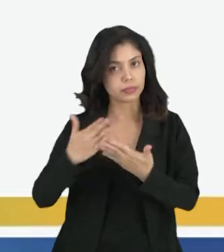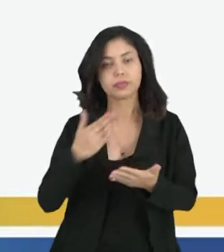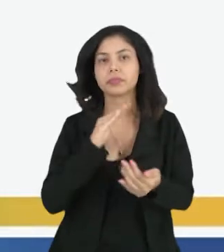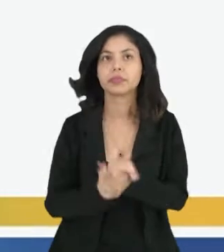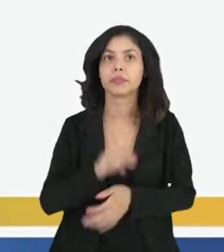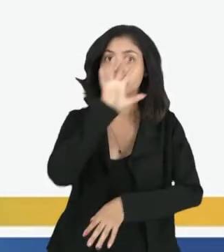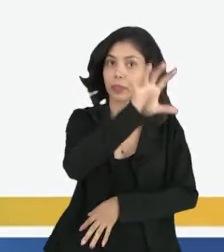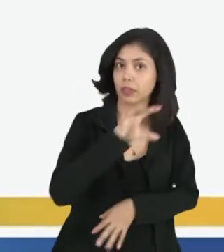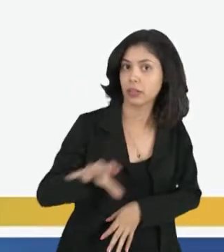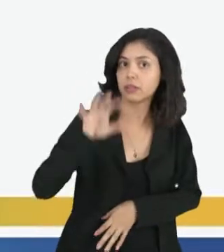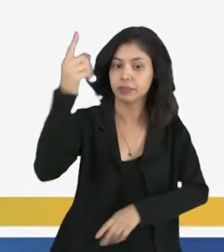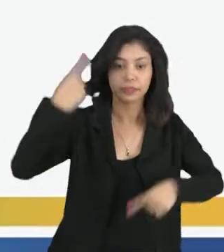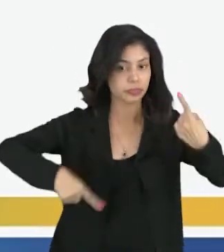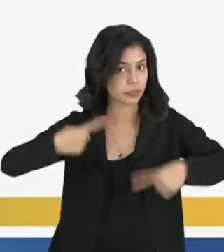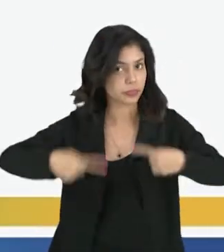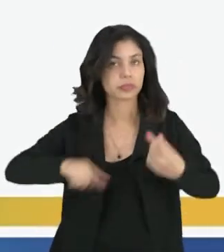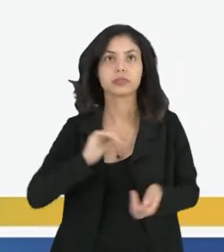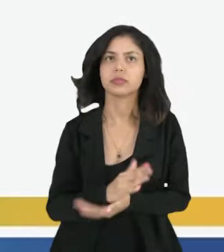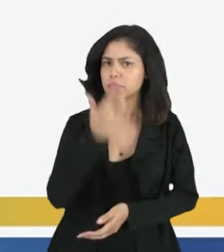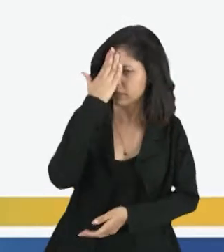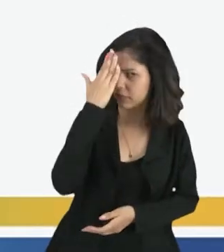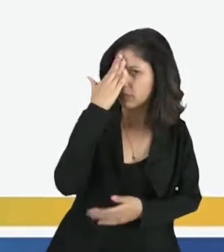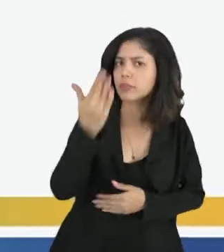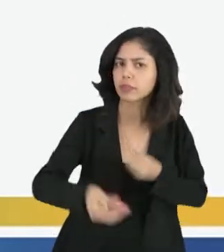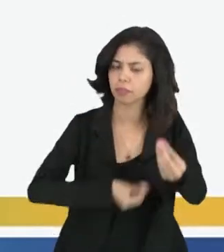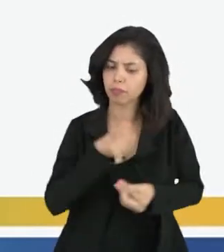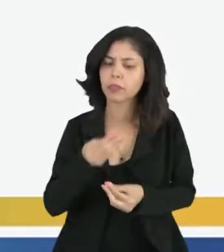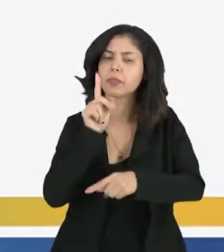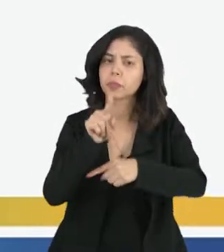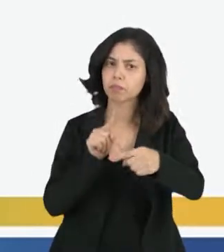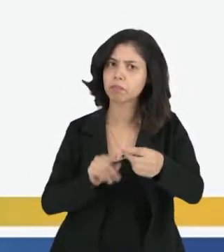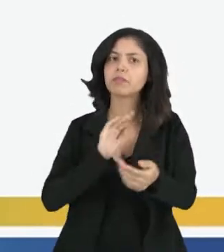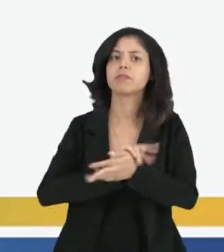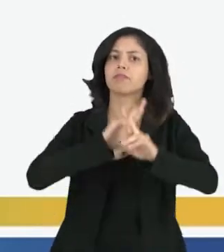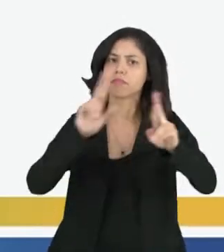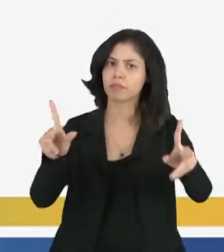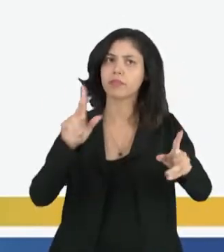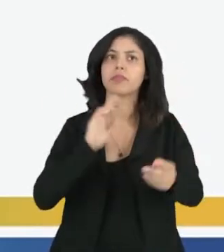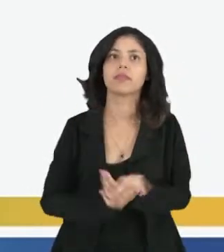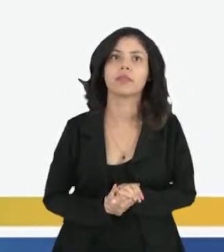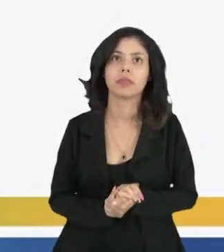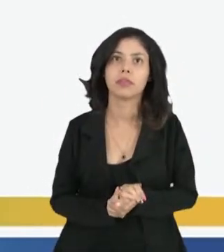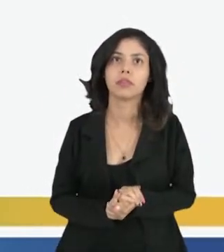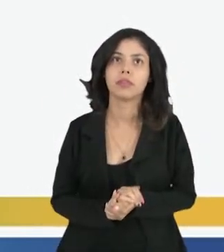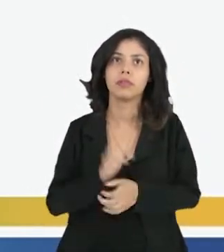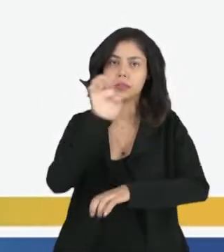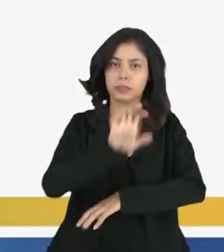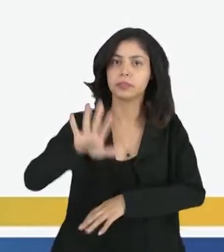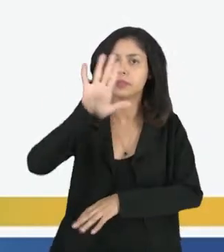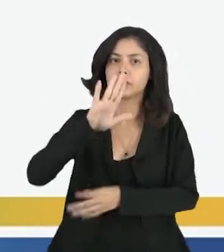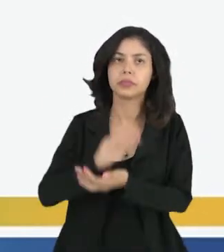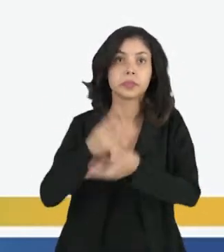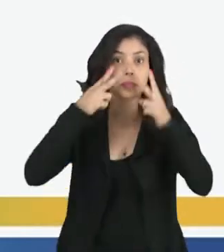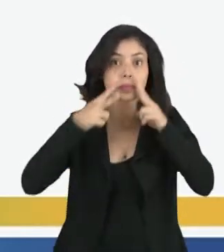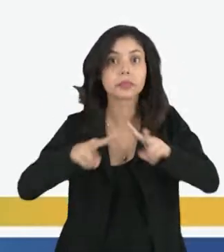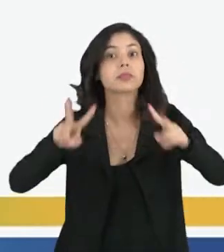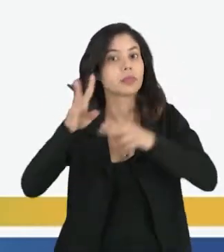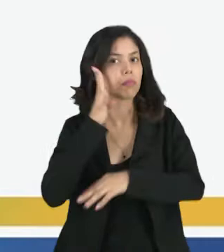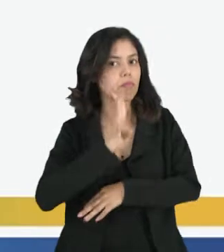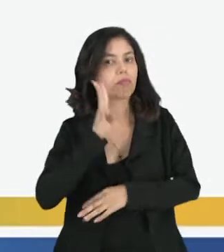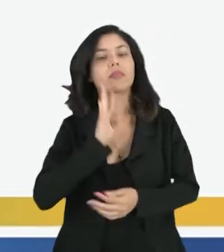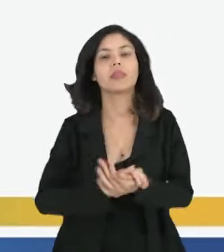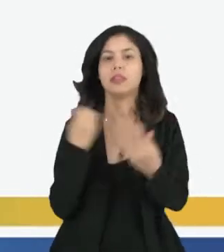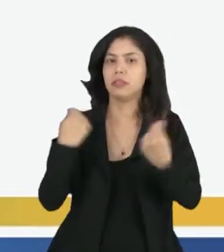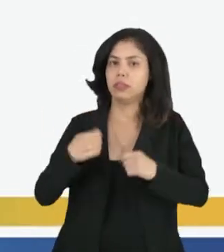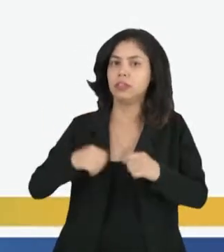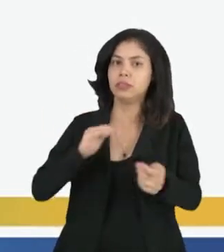esse mapa político. Você entender aí como é que são essas divisões territoriais da Europa. Dá uma visualizada legal que a gente